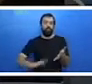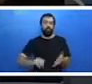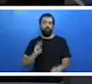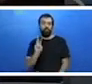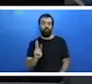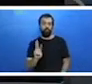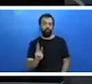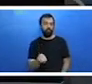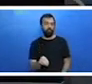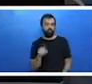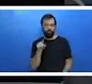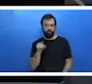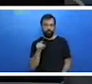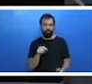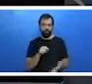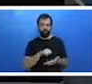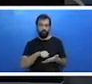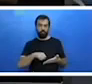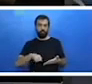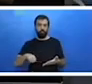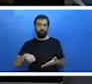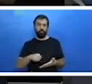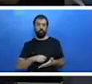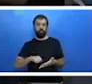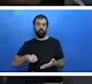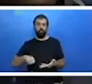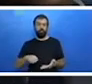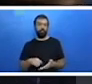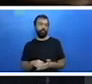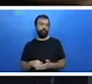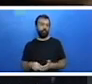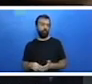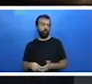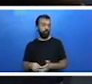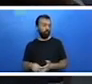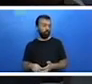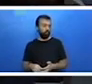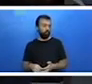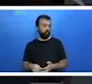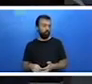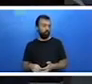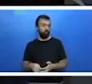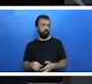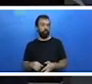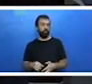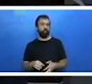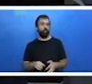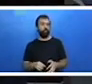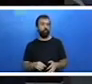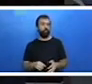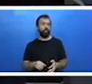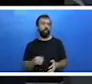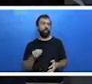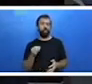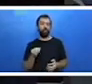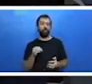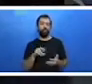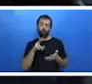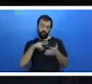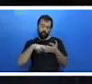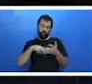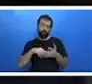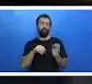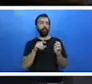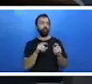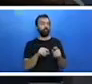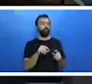3, vocês vão escrever no caderno, porque aqui não cabe, a escrita, como se lê nessa escrita